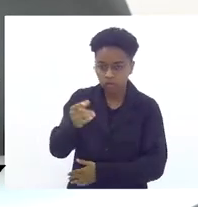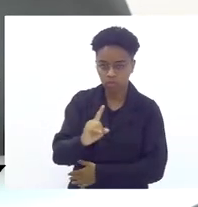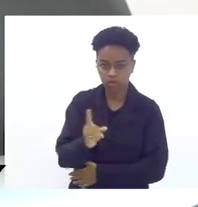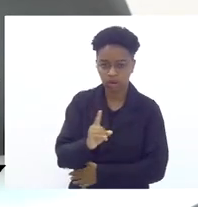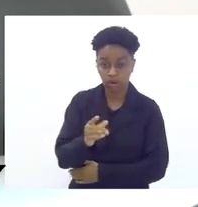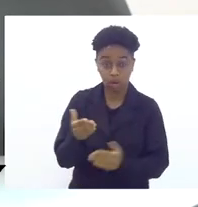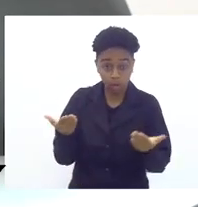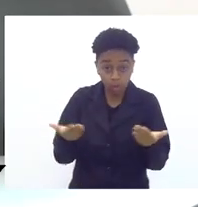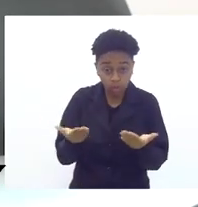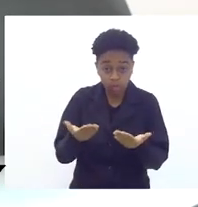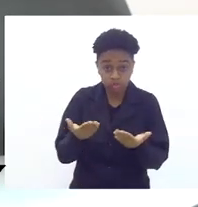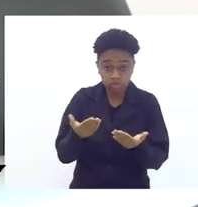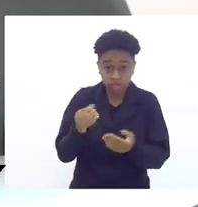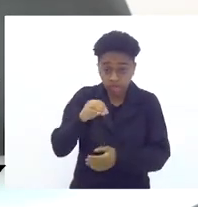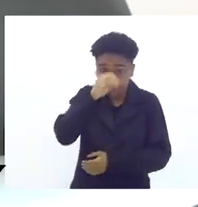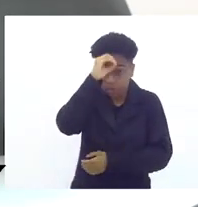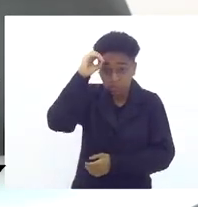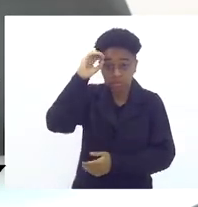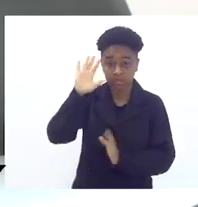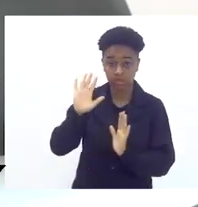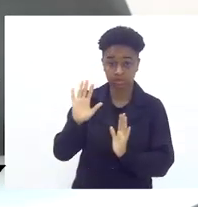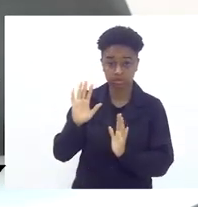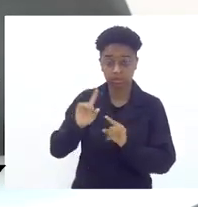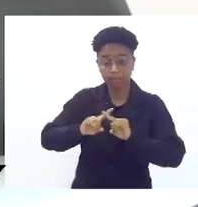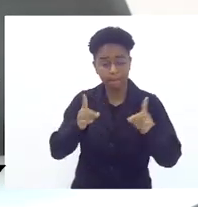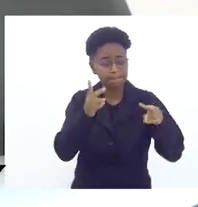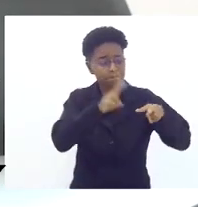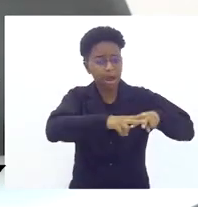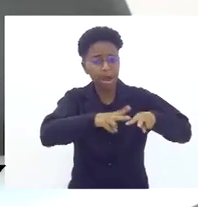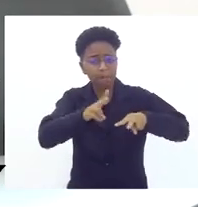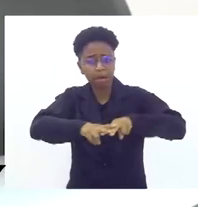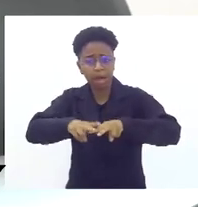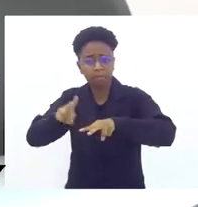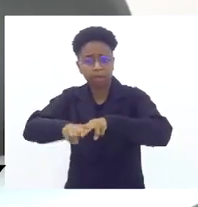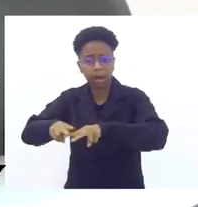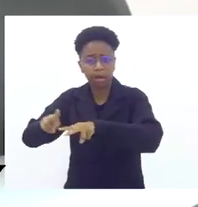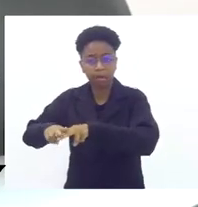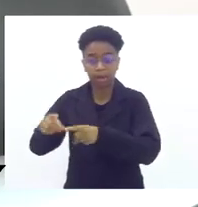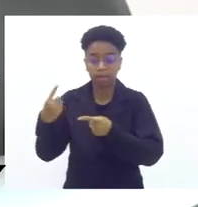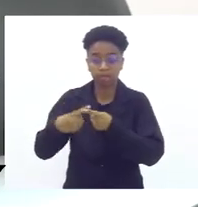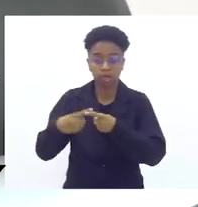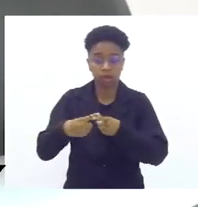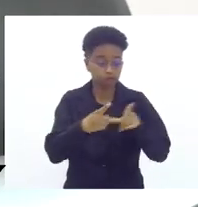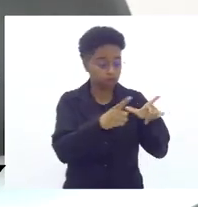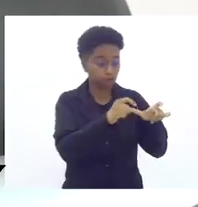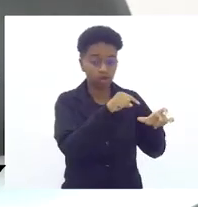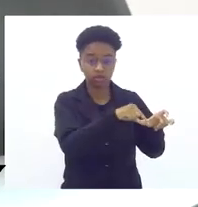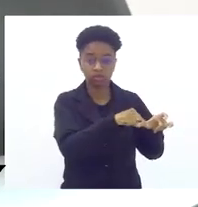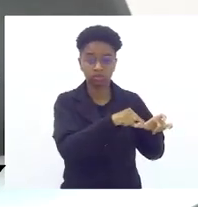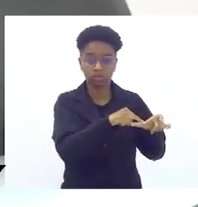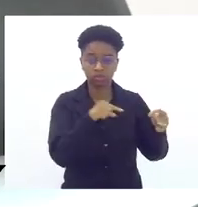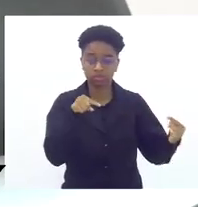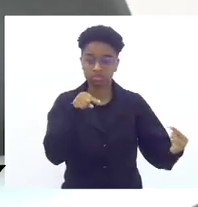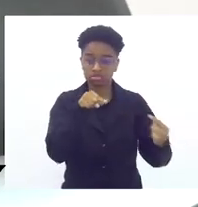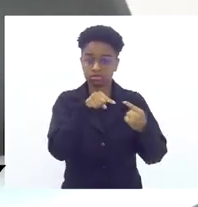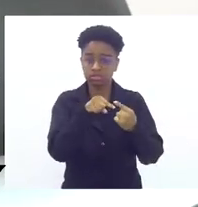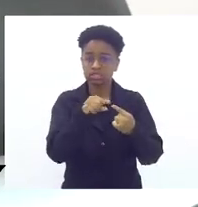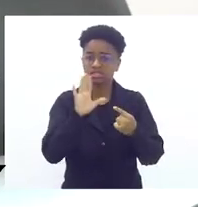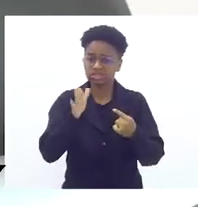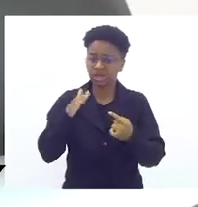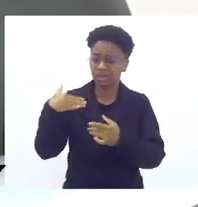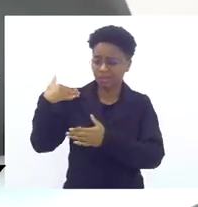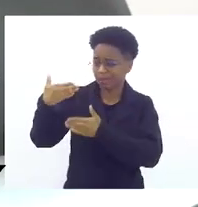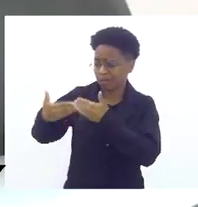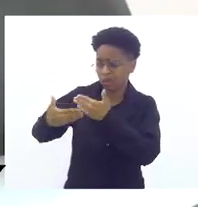inocentes que estão sendo preso pela fotografia ele já vem passando um